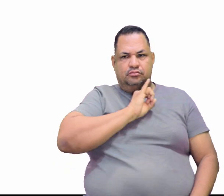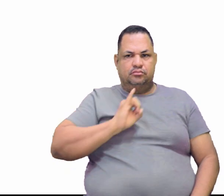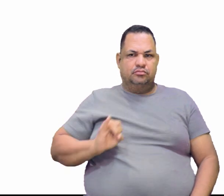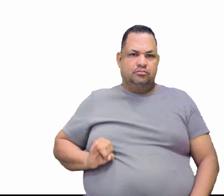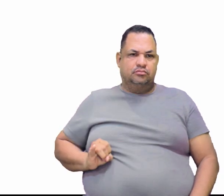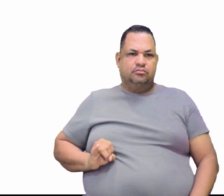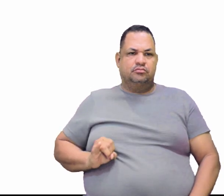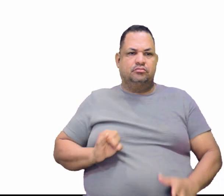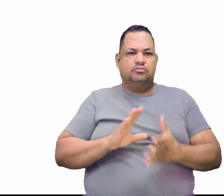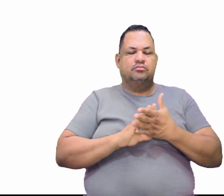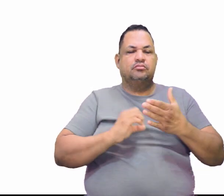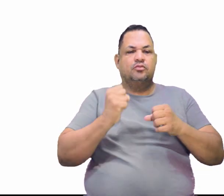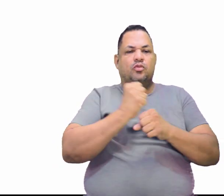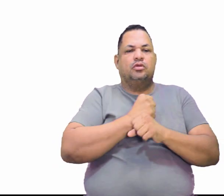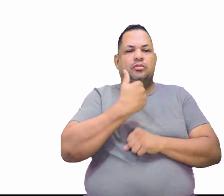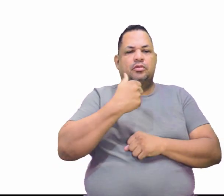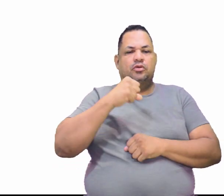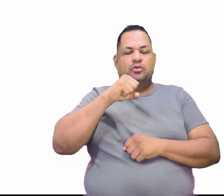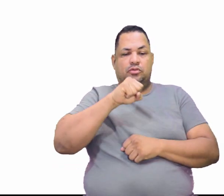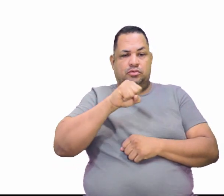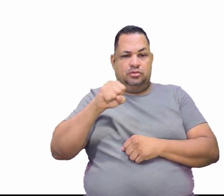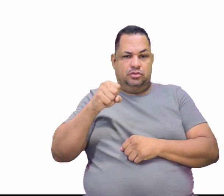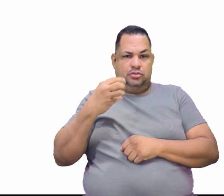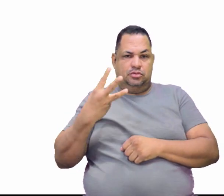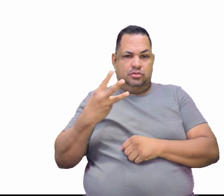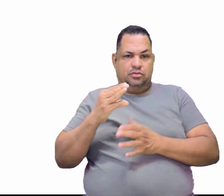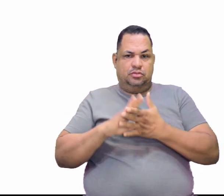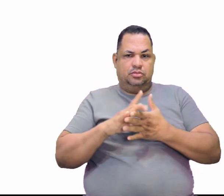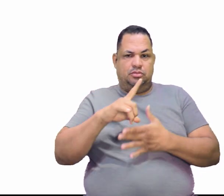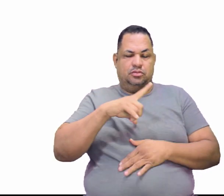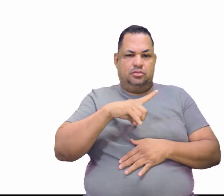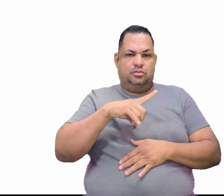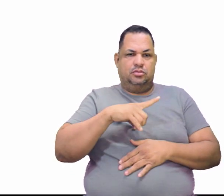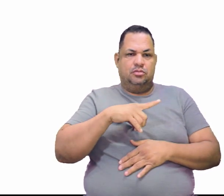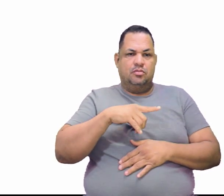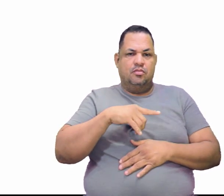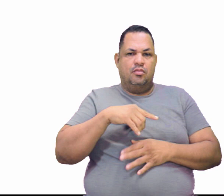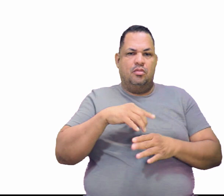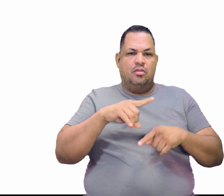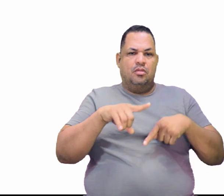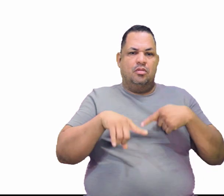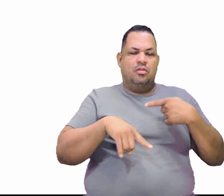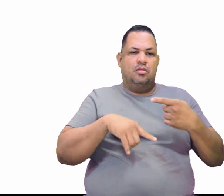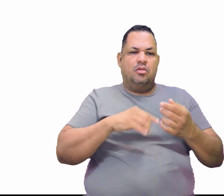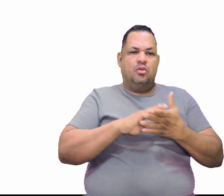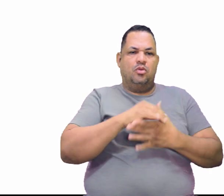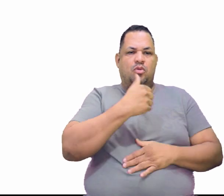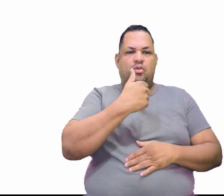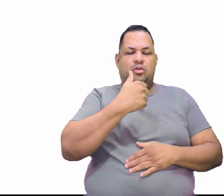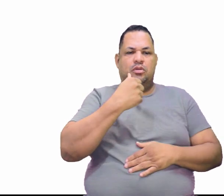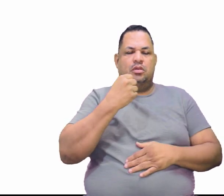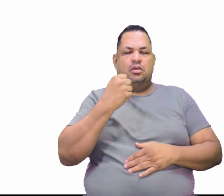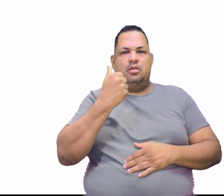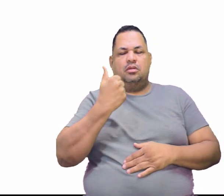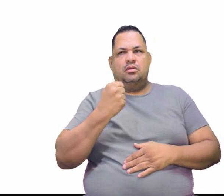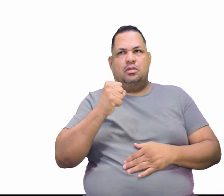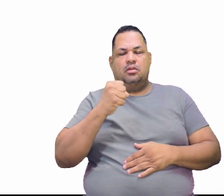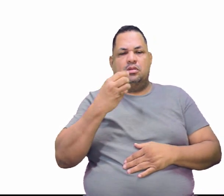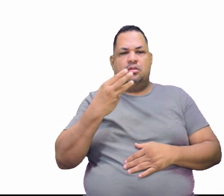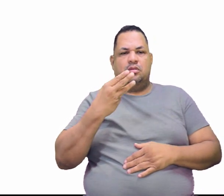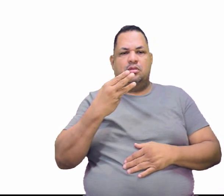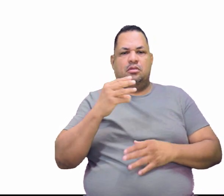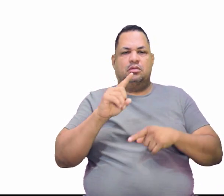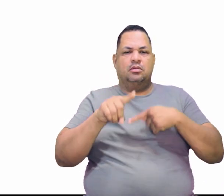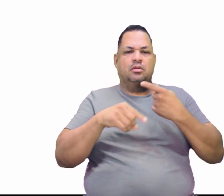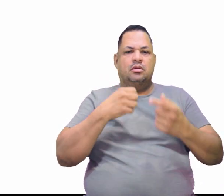ano de 1883, teve uma em 83 e a outra em 84.